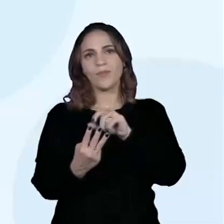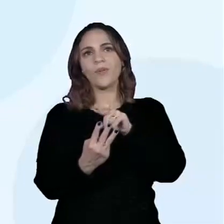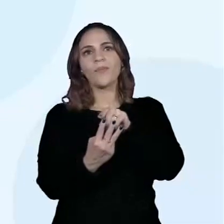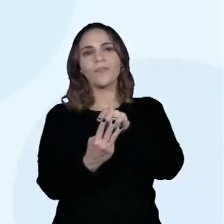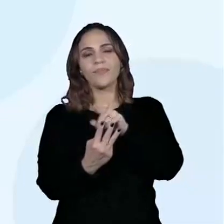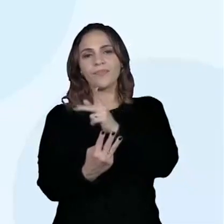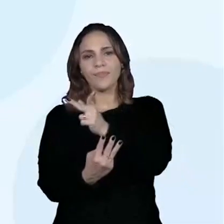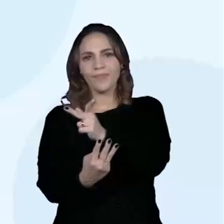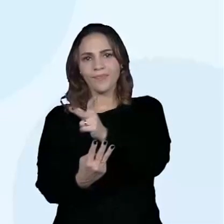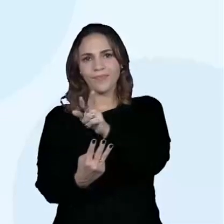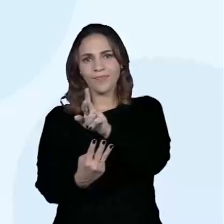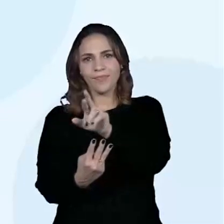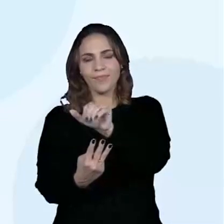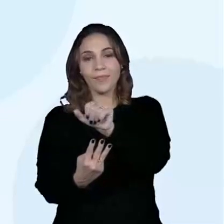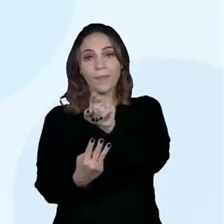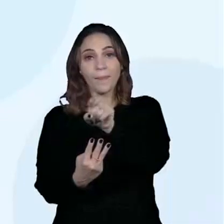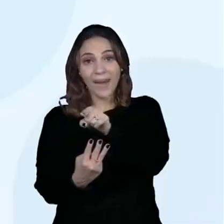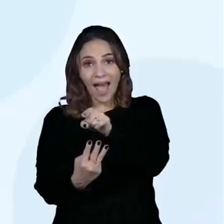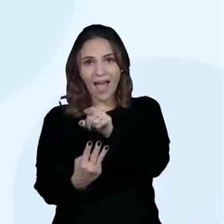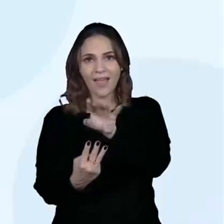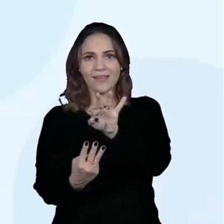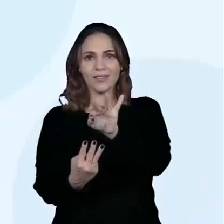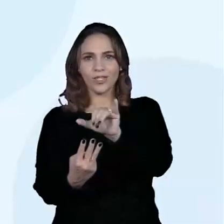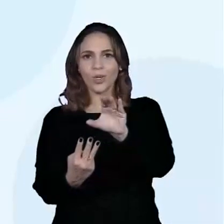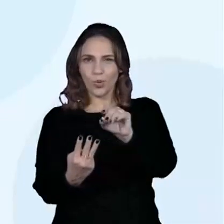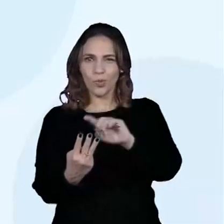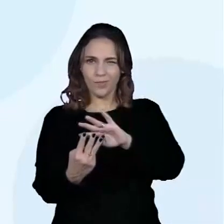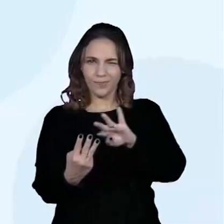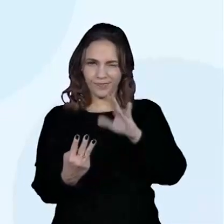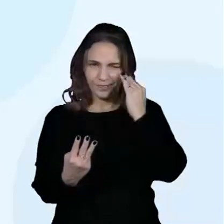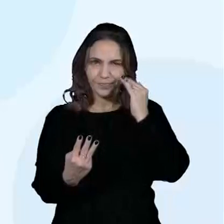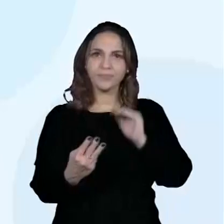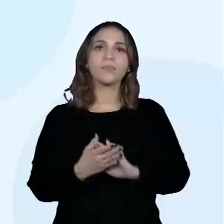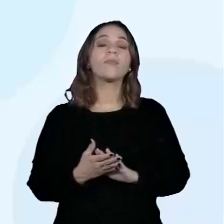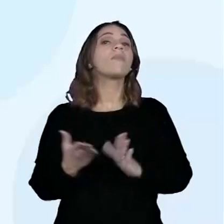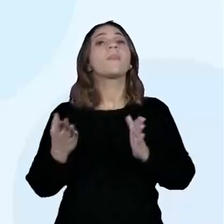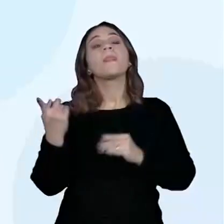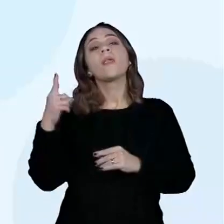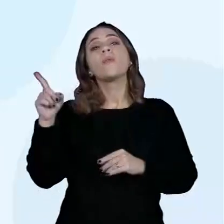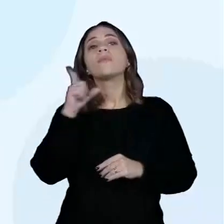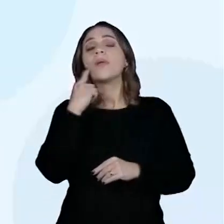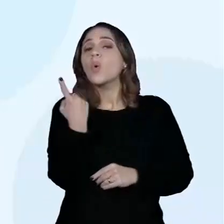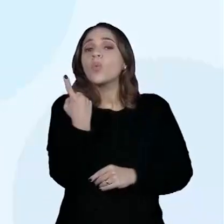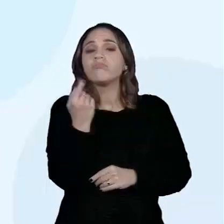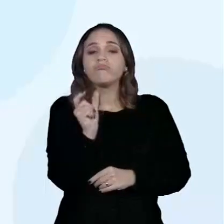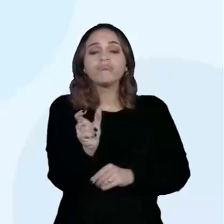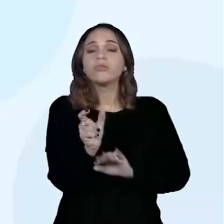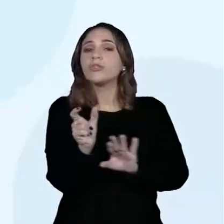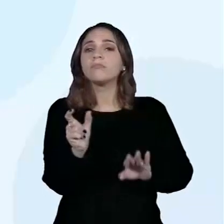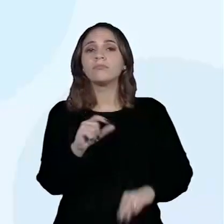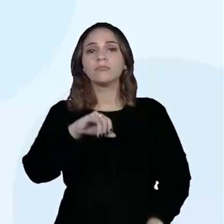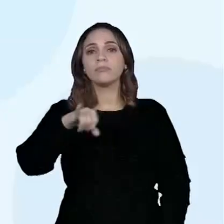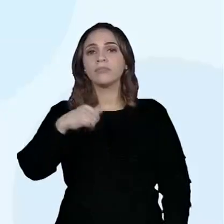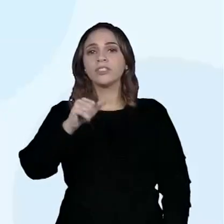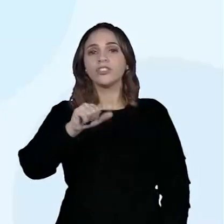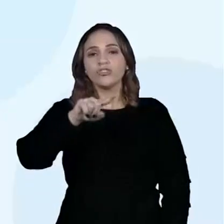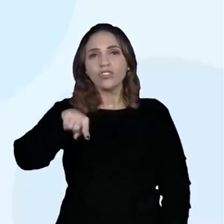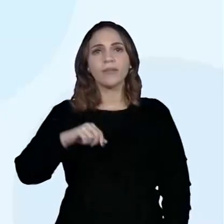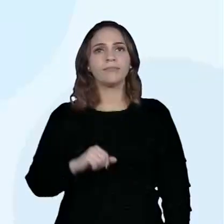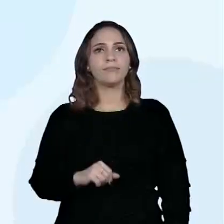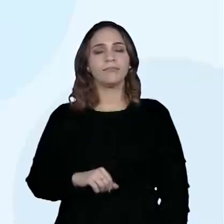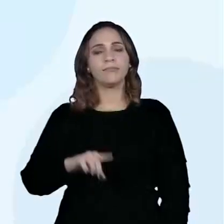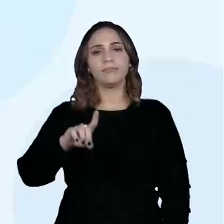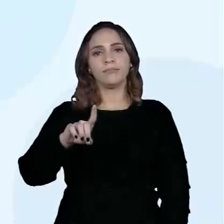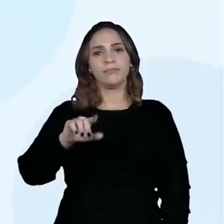são as palavras de uma só sílaba e ela é forte e acentuada, olha só. Já, dá,